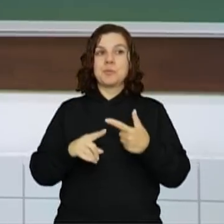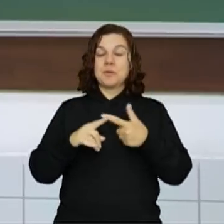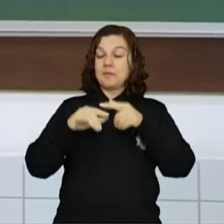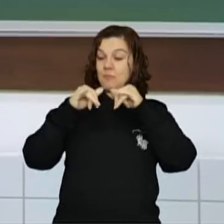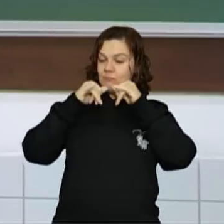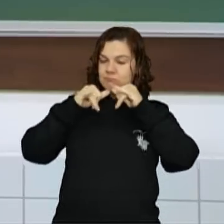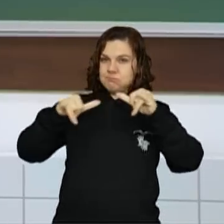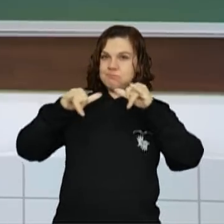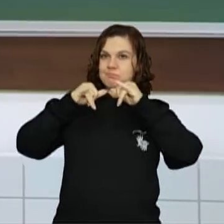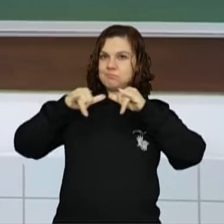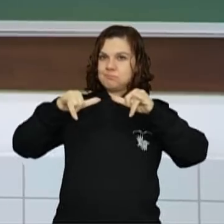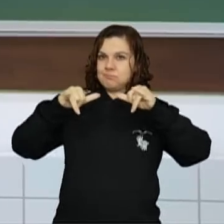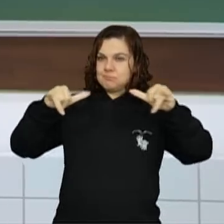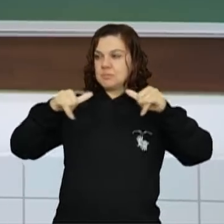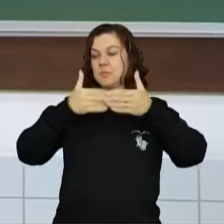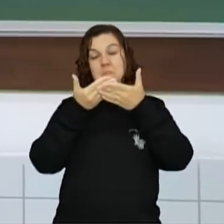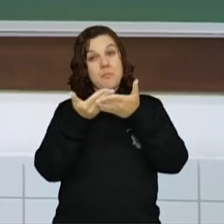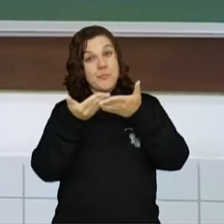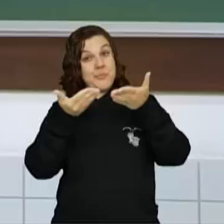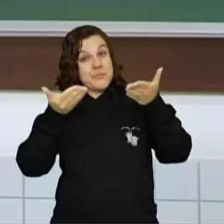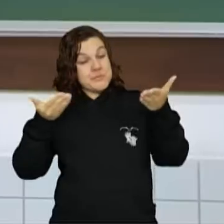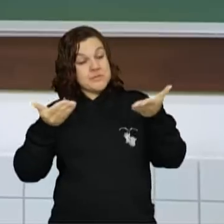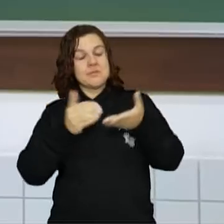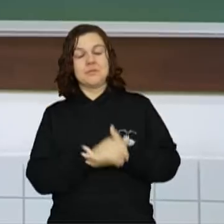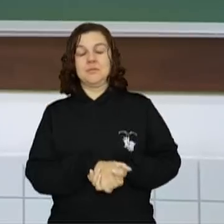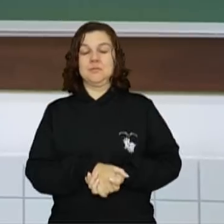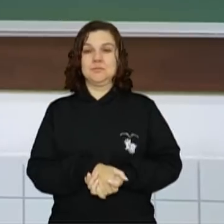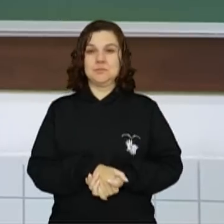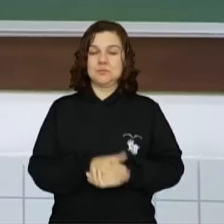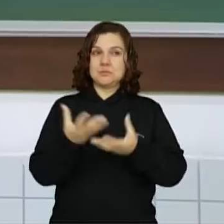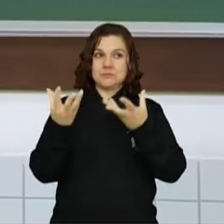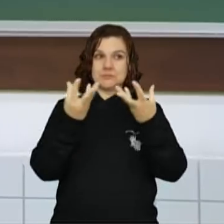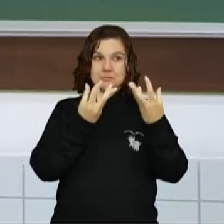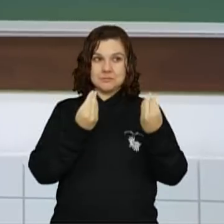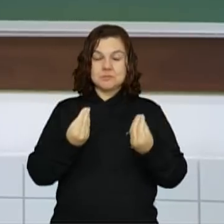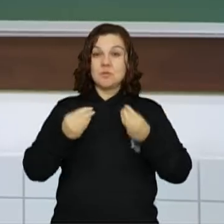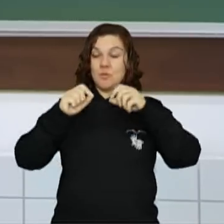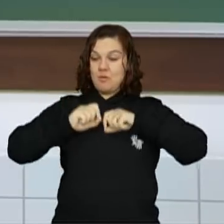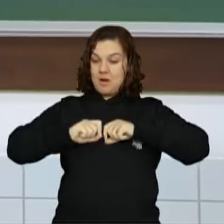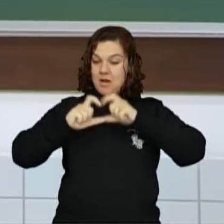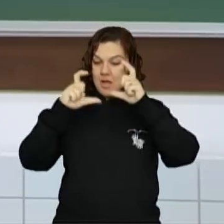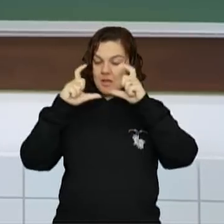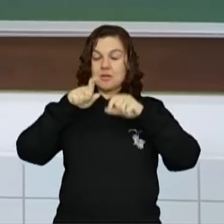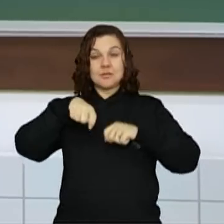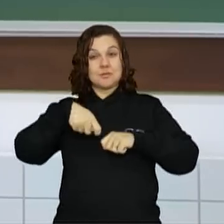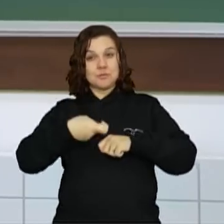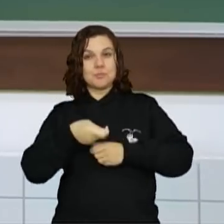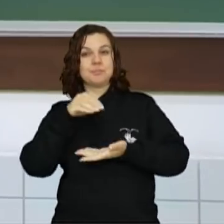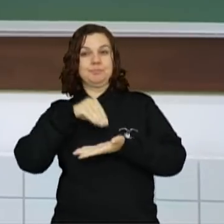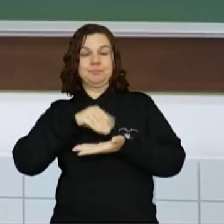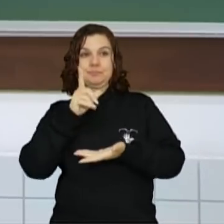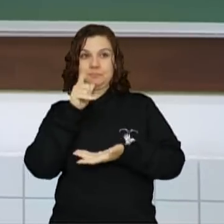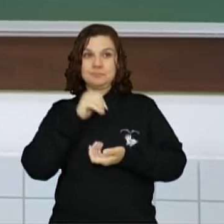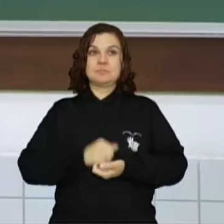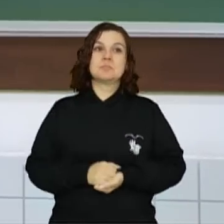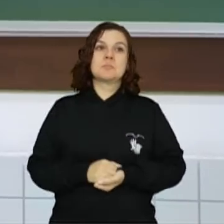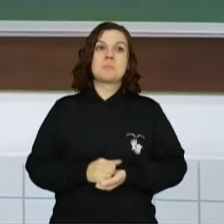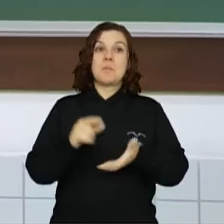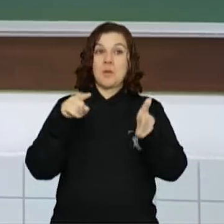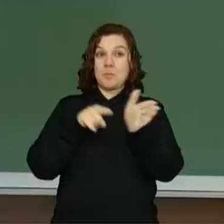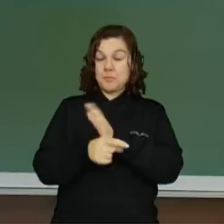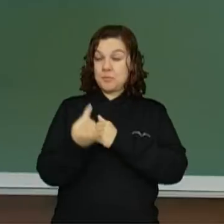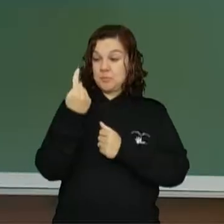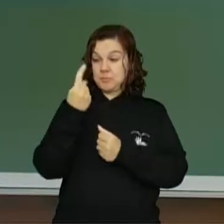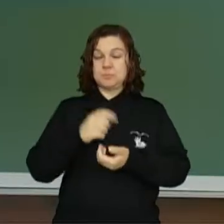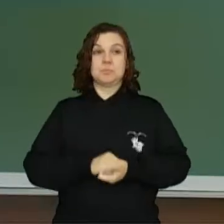muitas propagandas por aí, muita alerta sobre a questão da água.